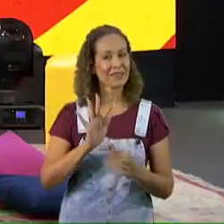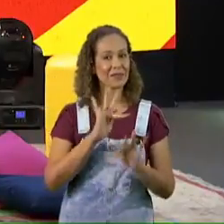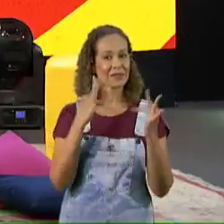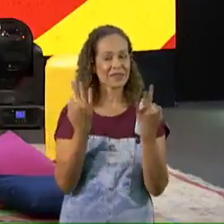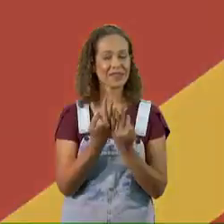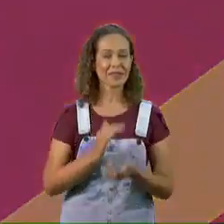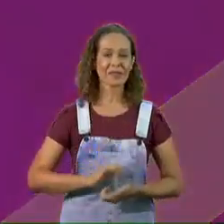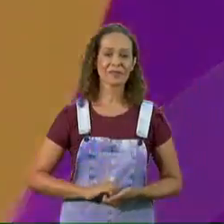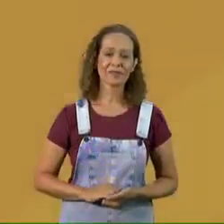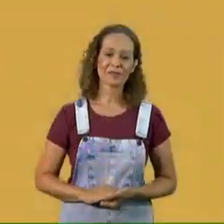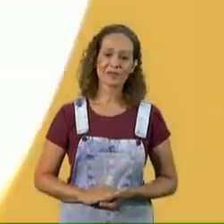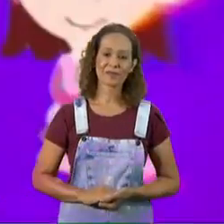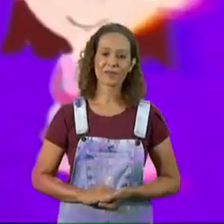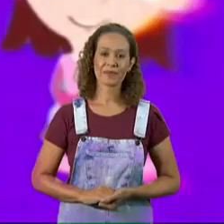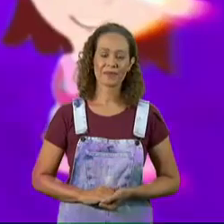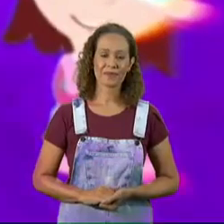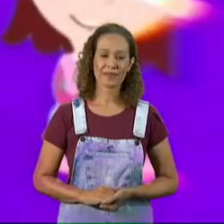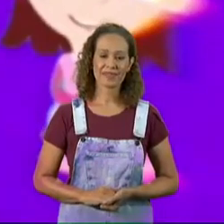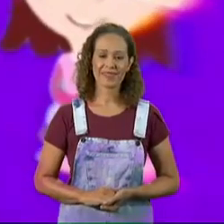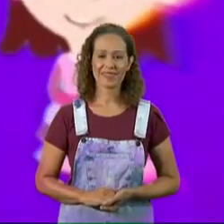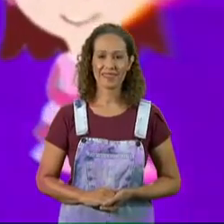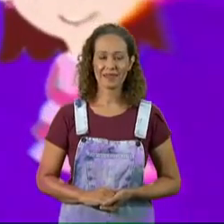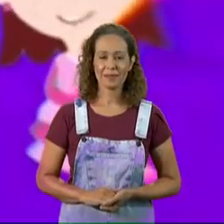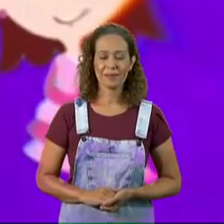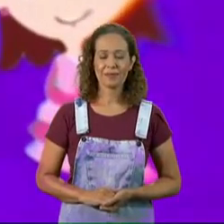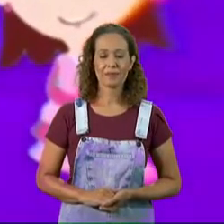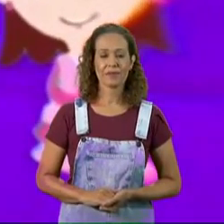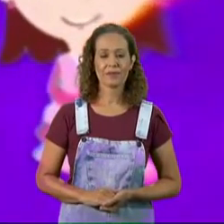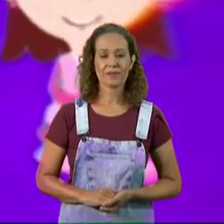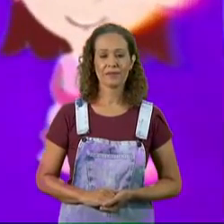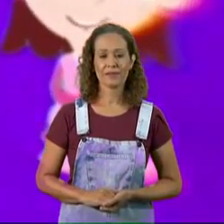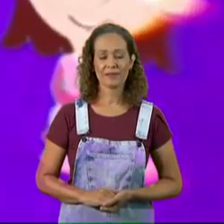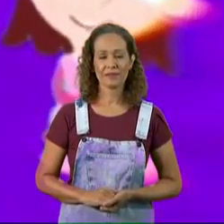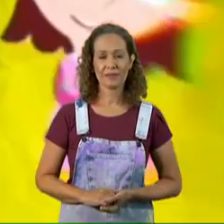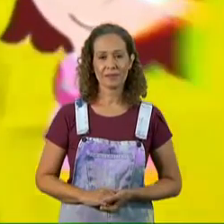aí. Família Kids.